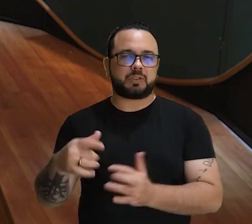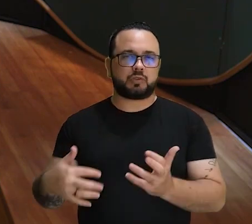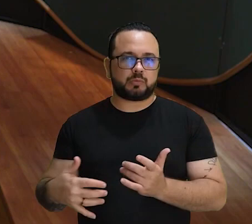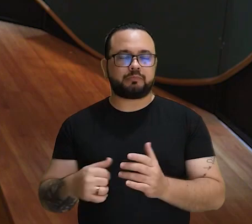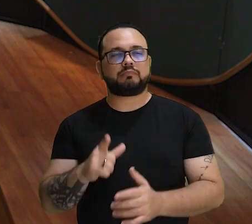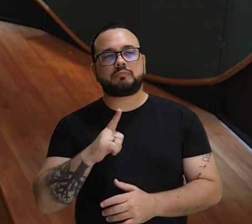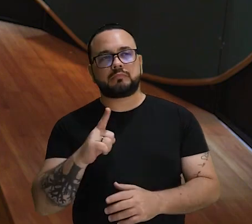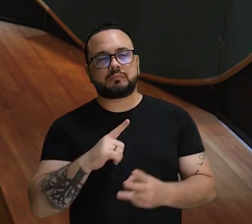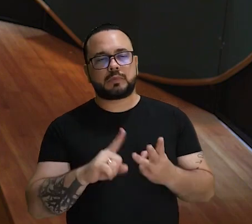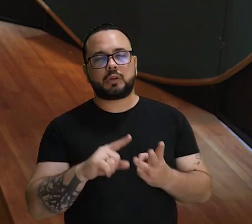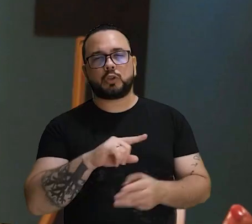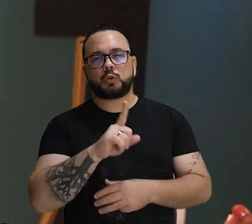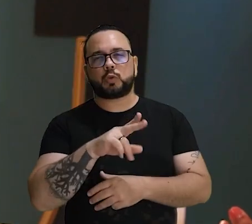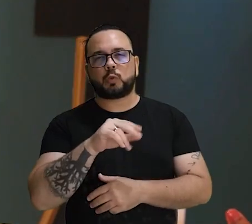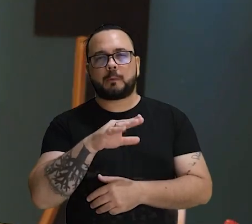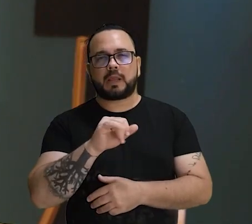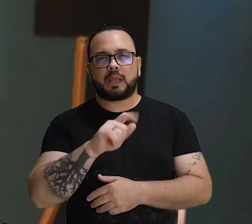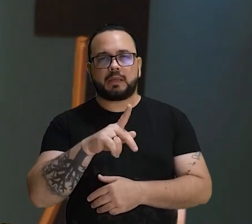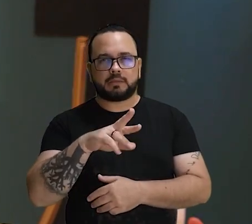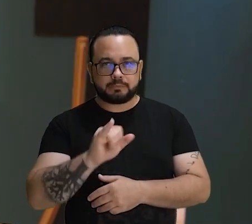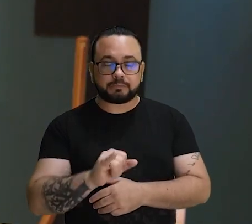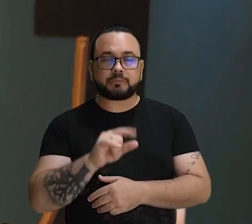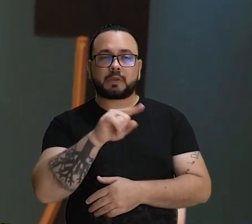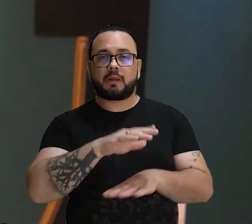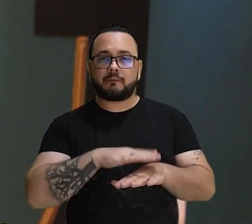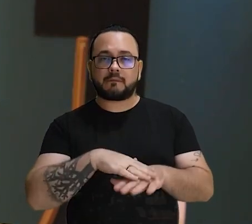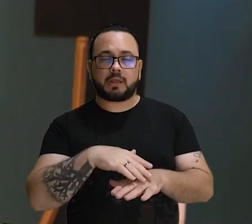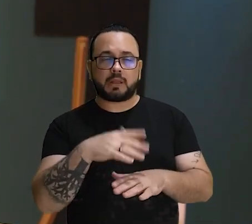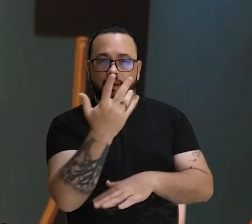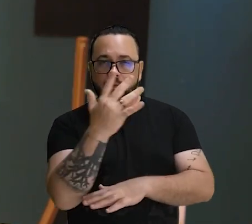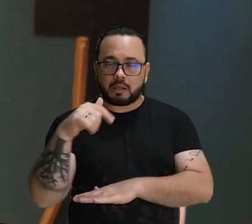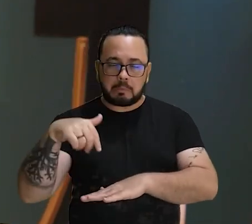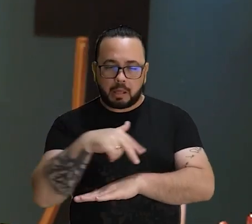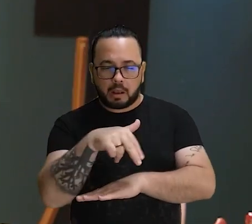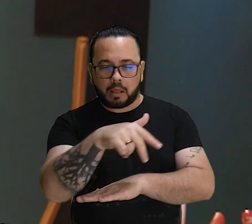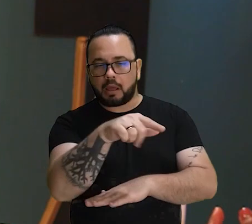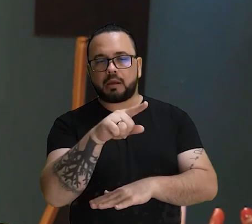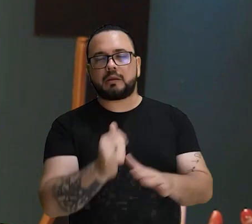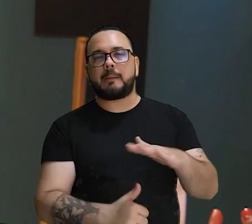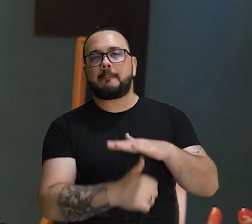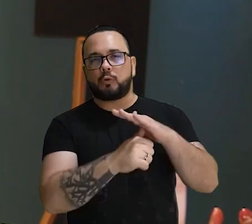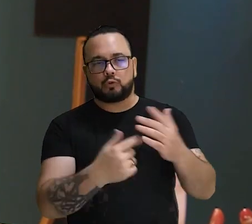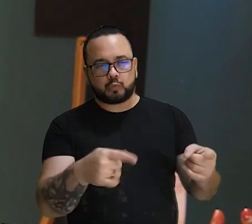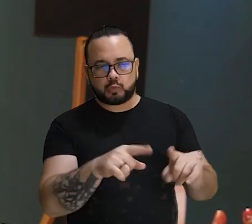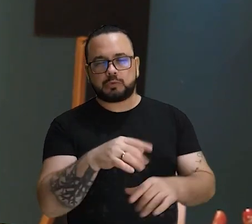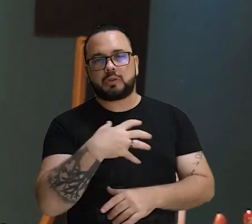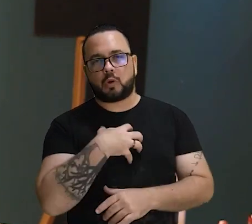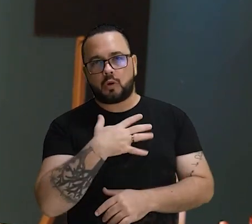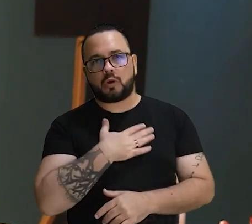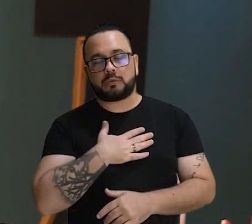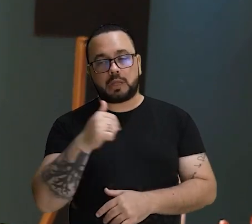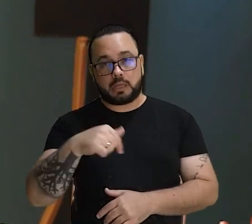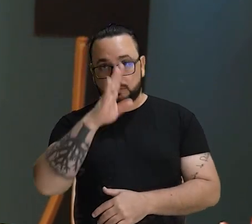instrumentos mais... Tem um cara que é o Jumiaki, que é um... Ele faz muitas trilhas, assim, que eu gosto muito das produções dele, assim, me inspira muito.